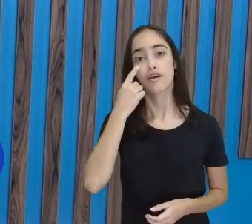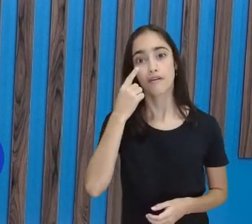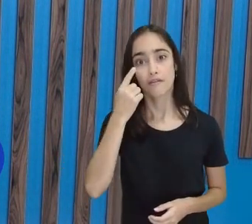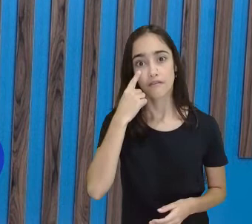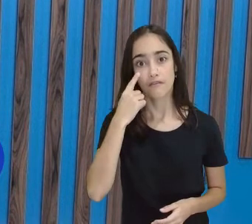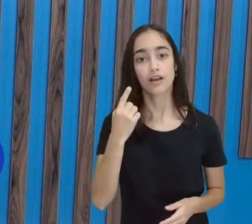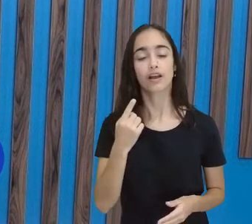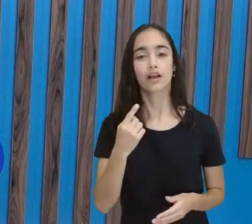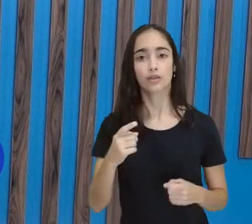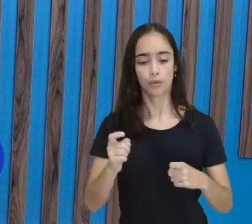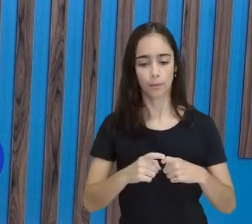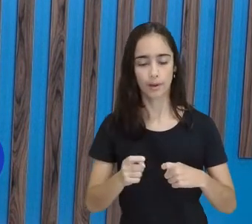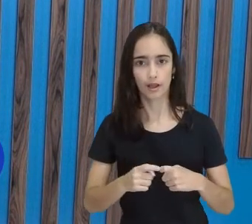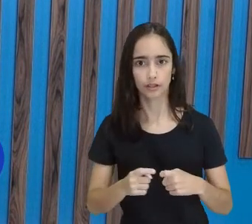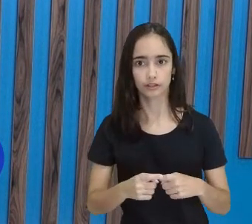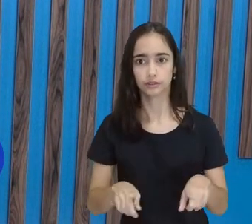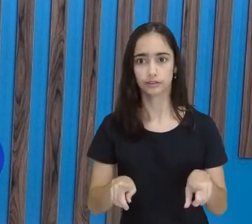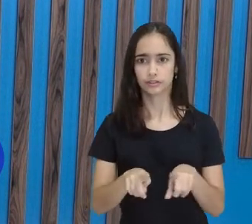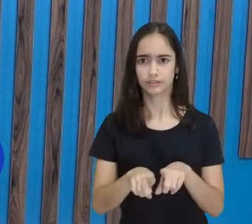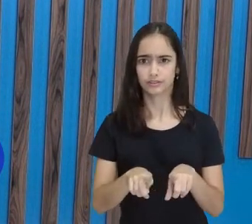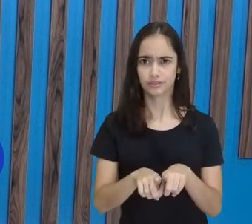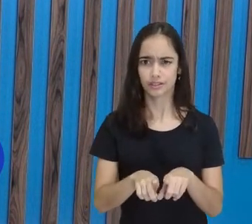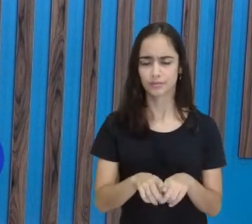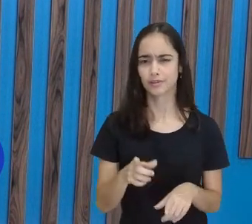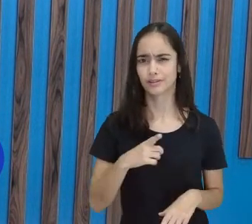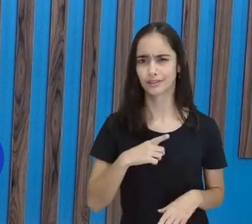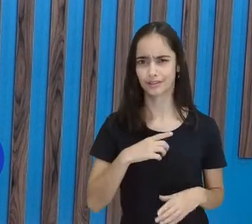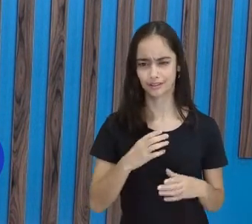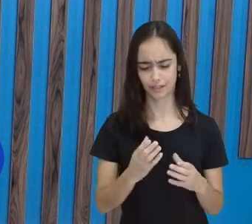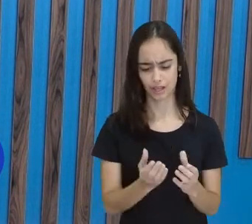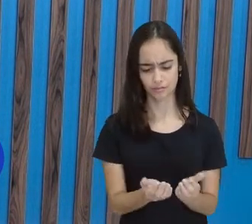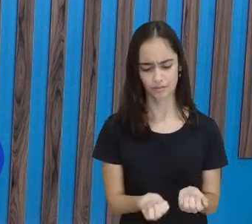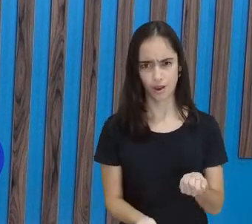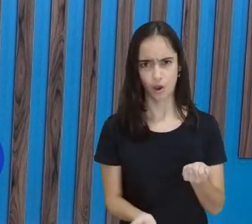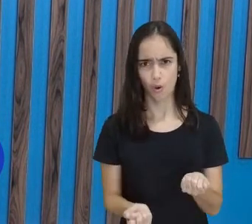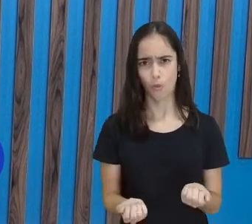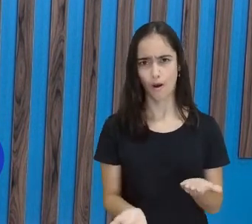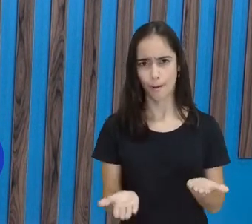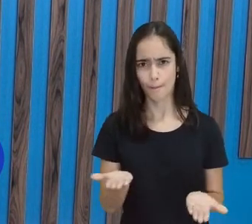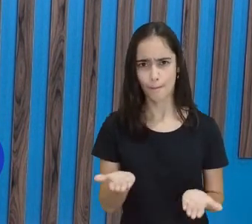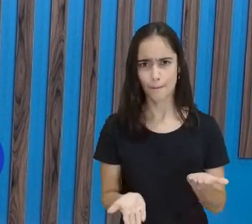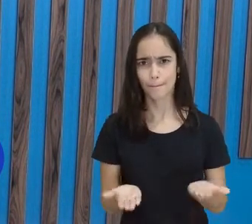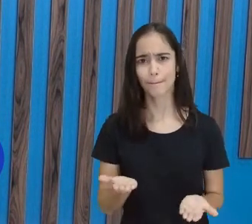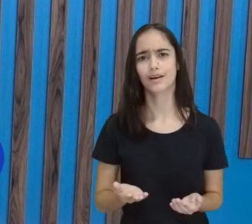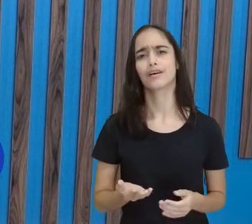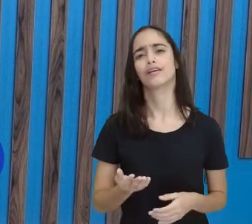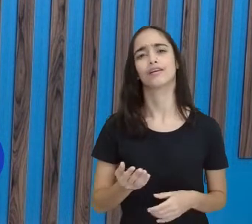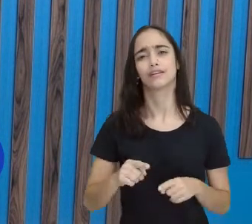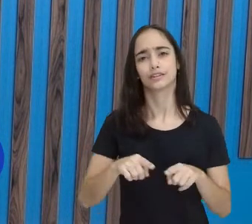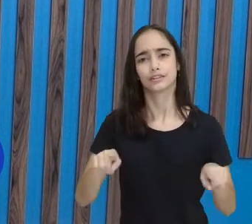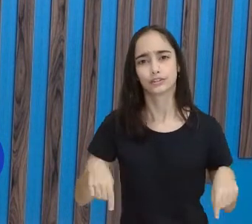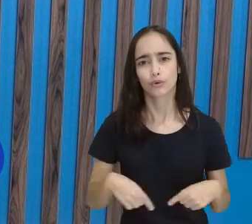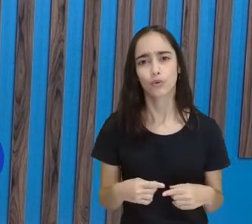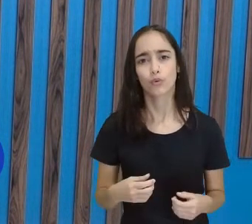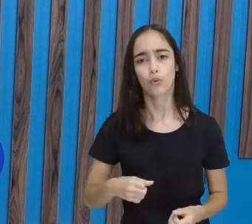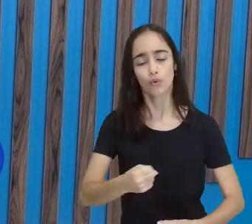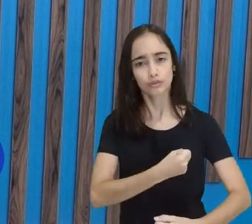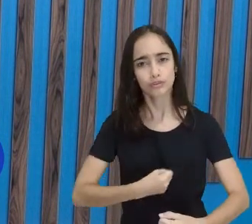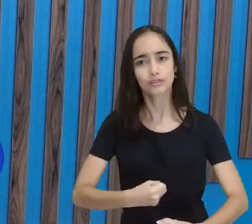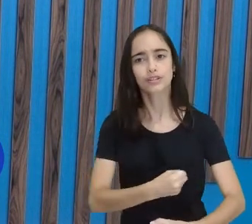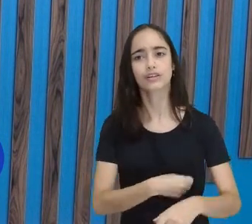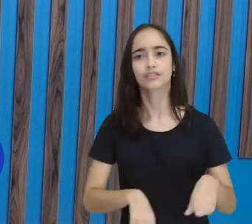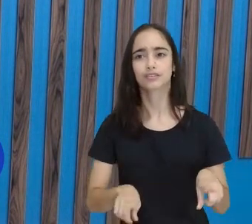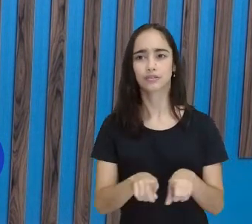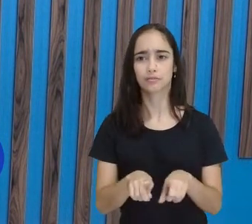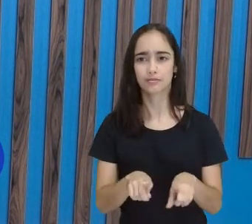essa balança digital aqui, balança de cozinha. Nós temos essa balança doméstica, que também é doméstica. Essa de cozinha é